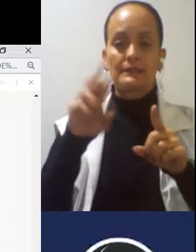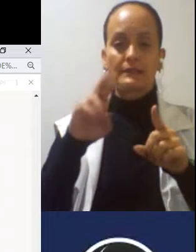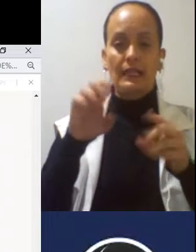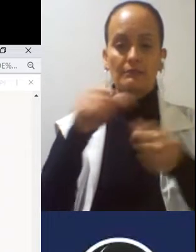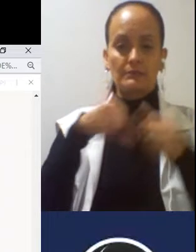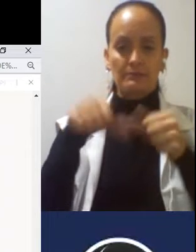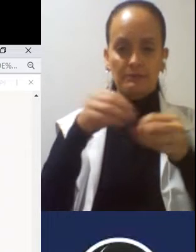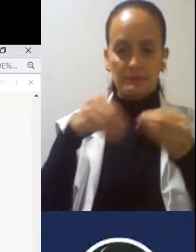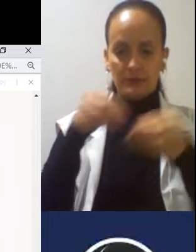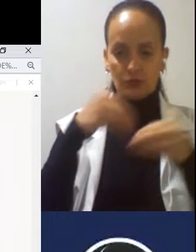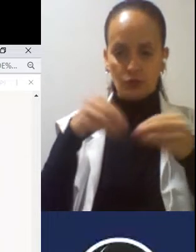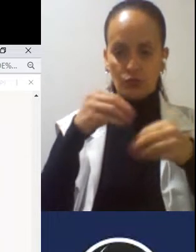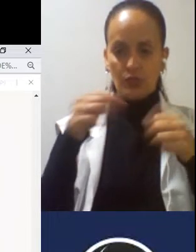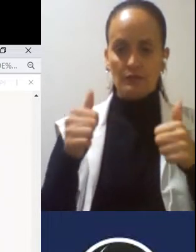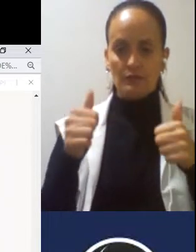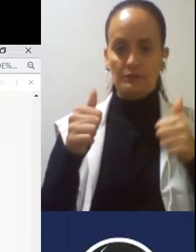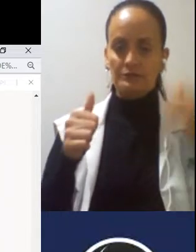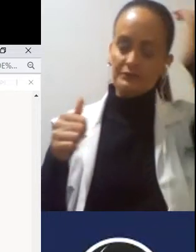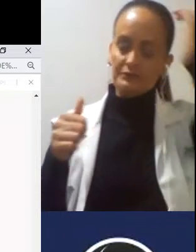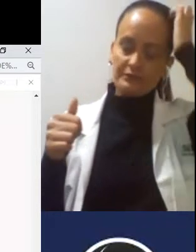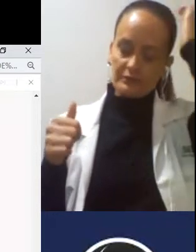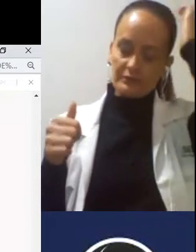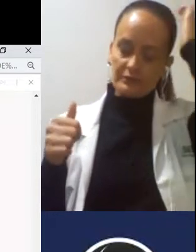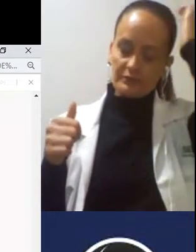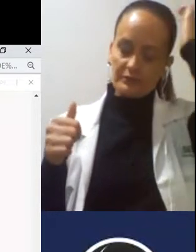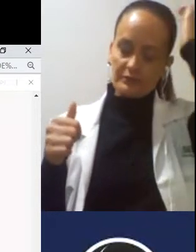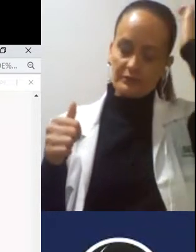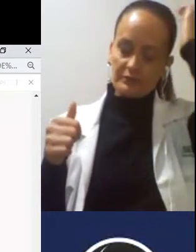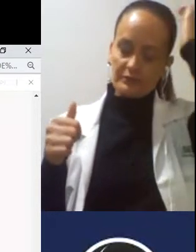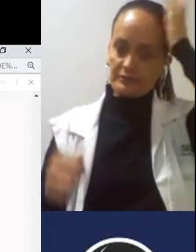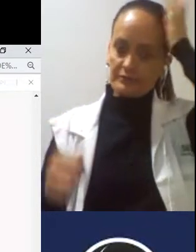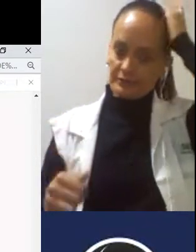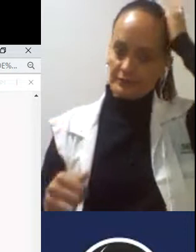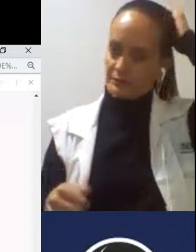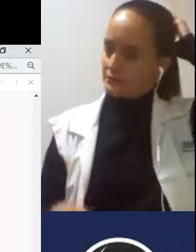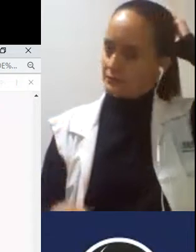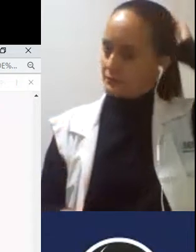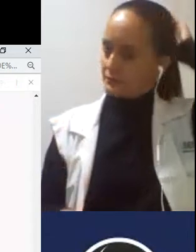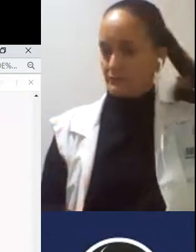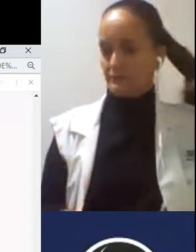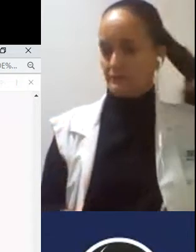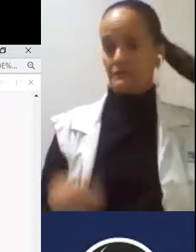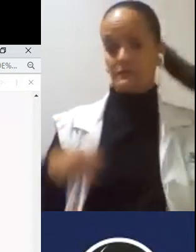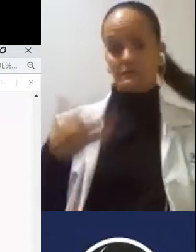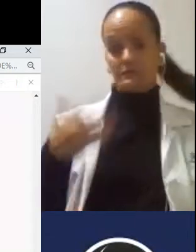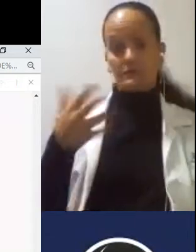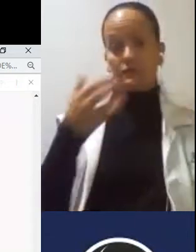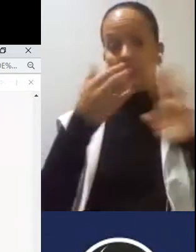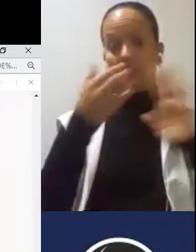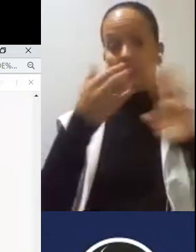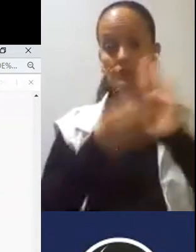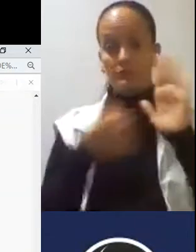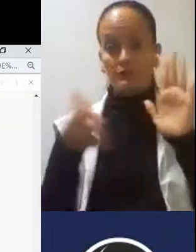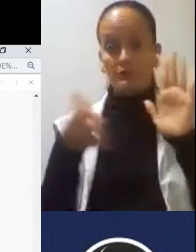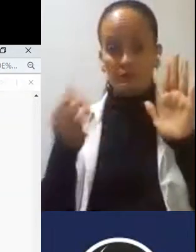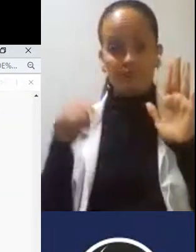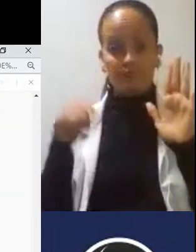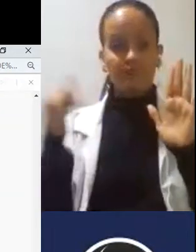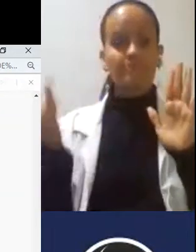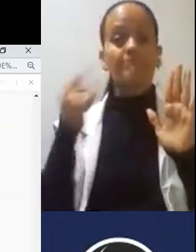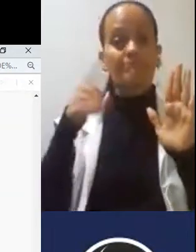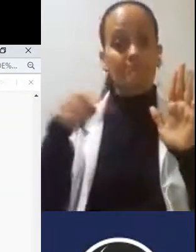tranquilo? Então, vai fazer a análise deste circuito aqui também, tranquilo? Então, o capítulo 6, ele é essencial aí para